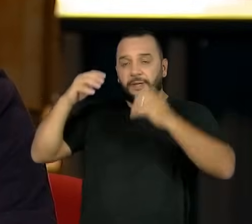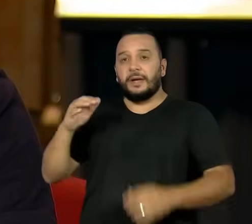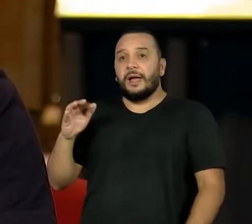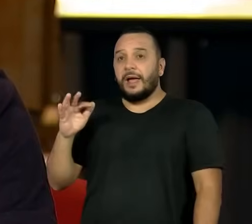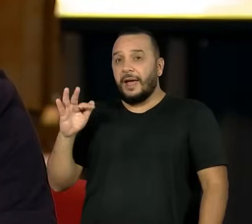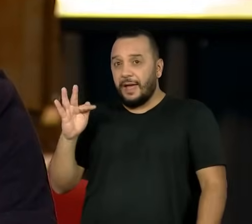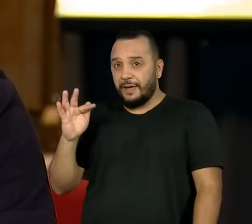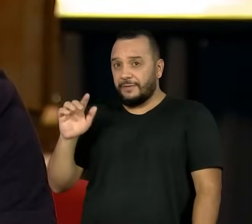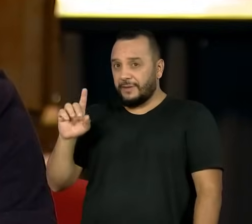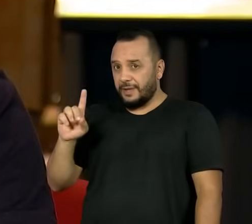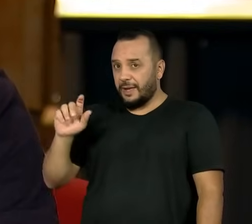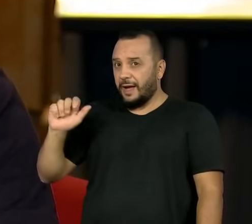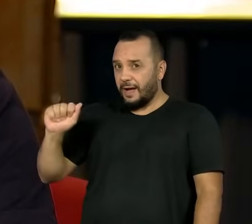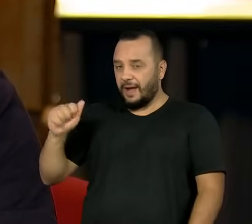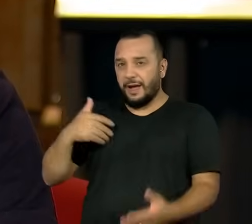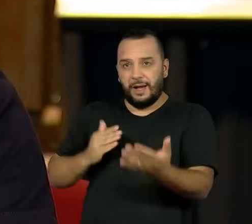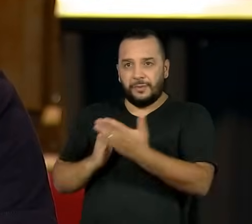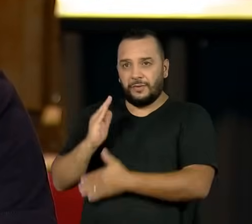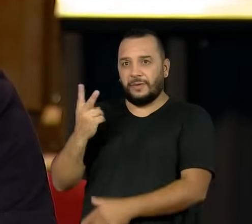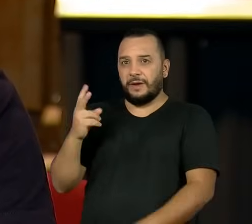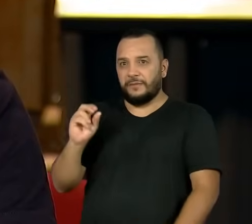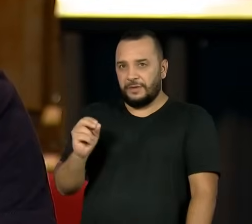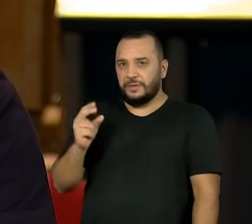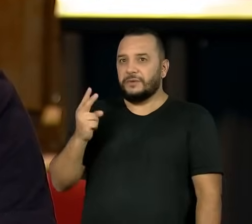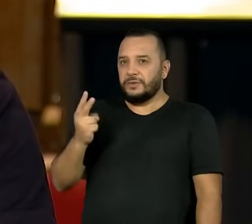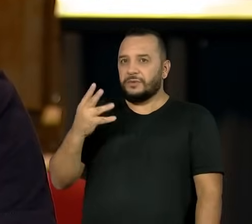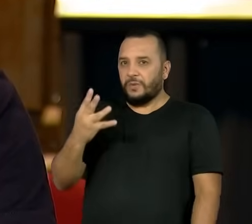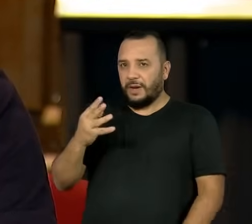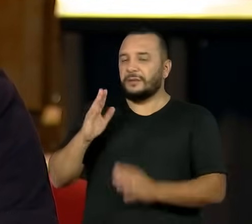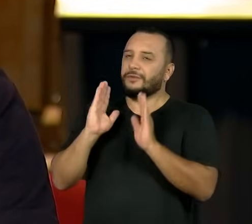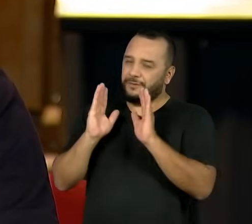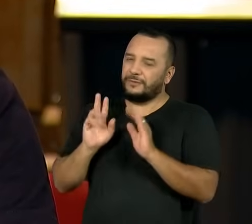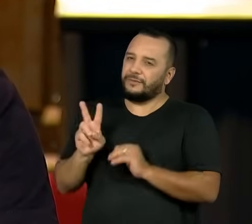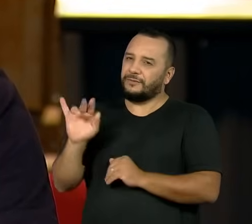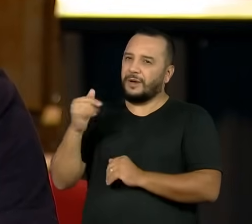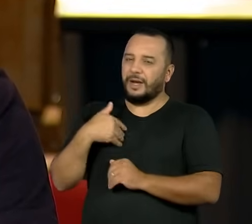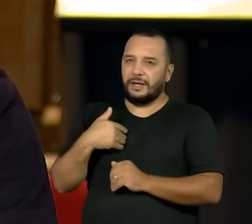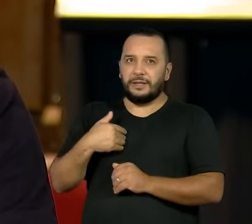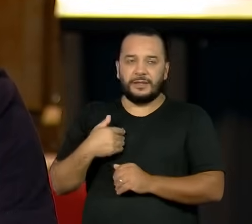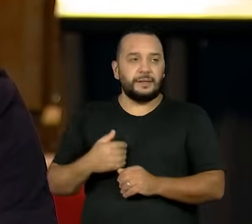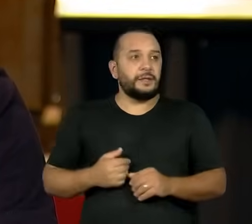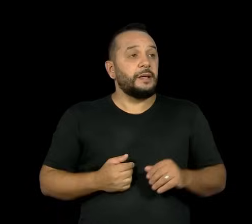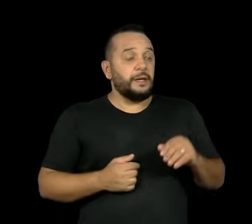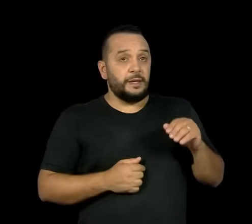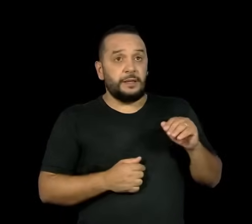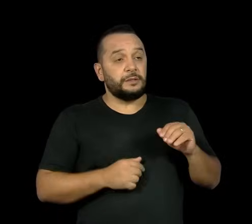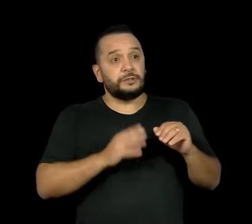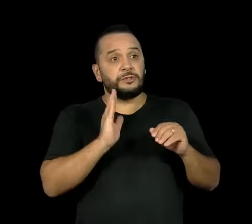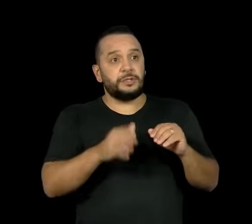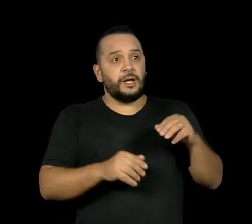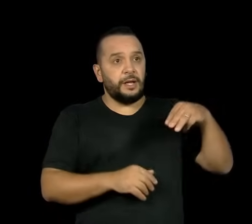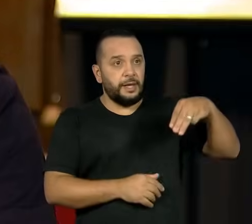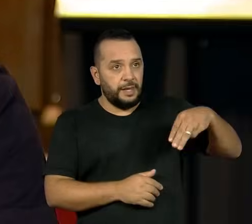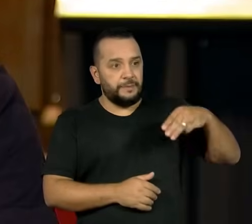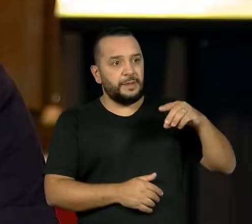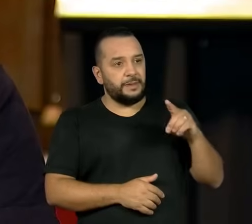primeira substância psicodélica para tratamento de estresse pós-traumático. Qual seria? MDMA, que é o êxtase.